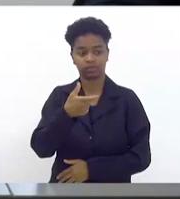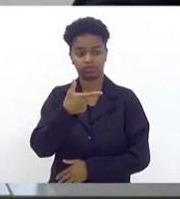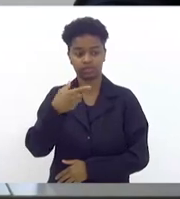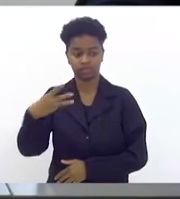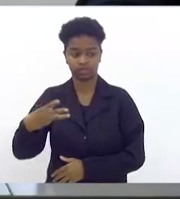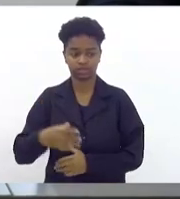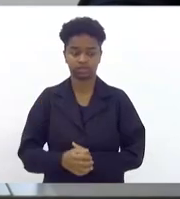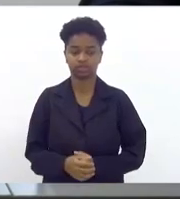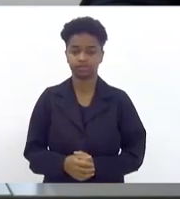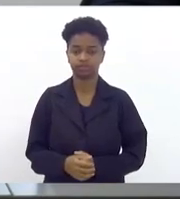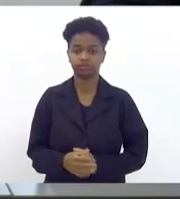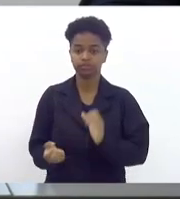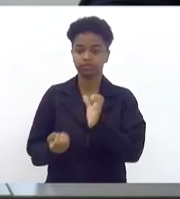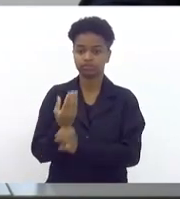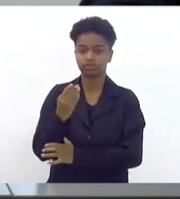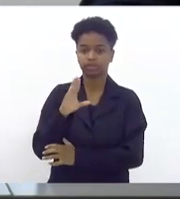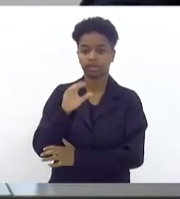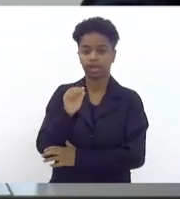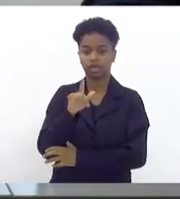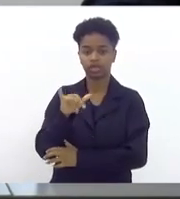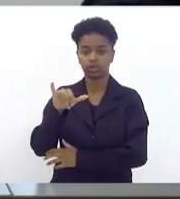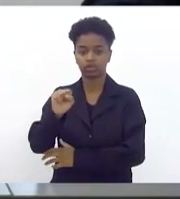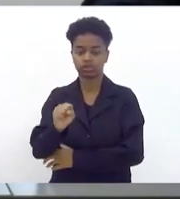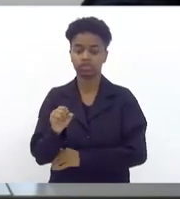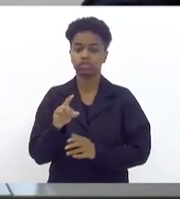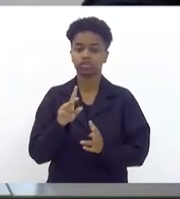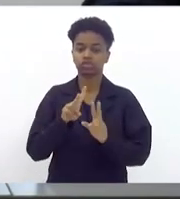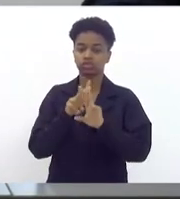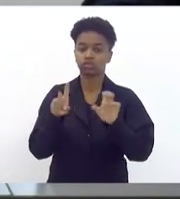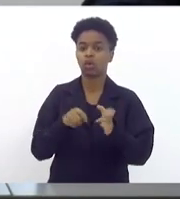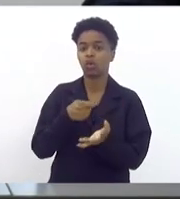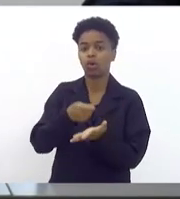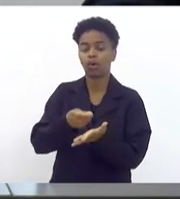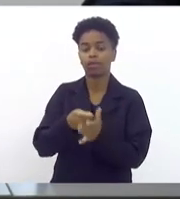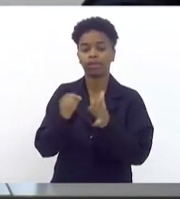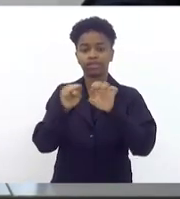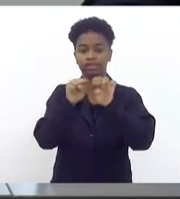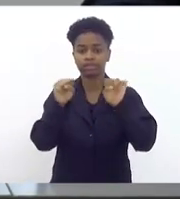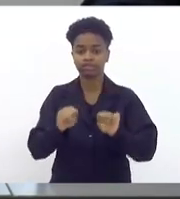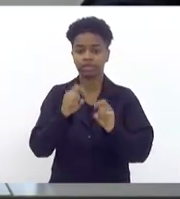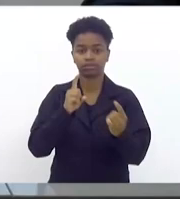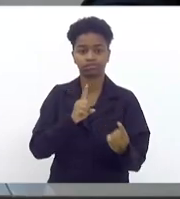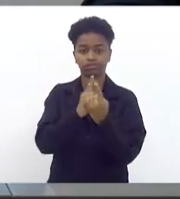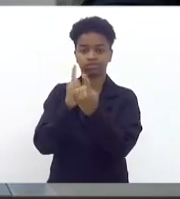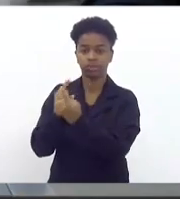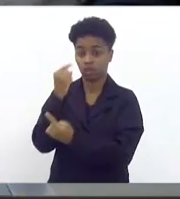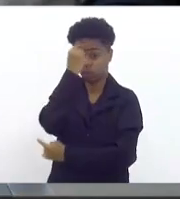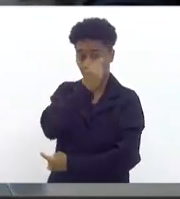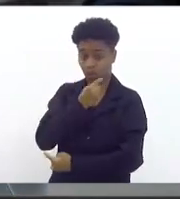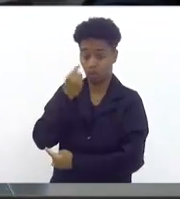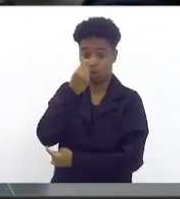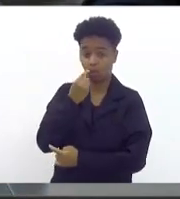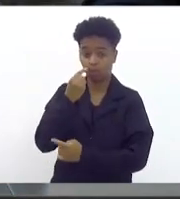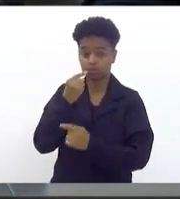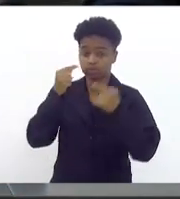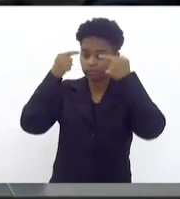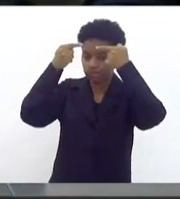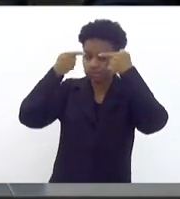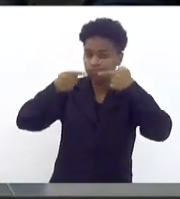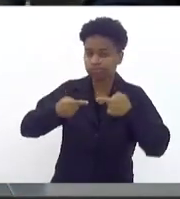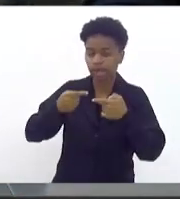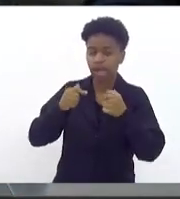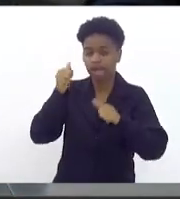de autoria do deputado Carlinhos BNH, que dispõe sobre a obrigatoriedade do sistema de identificação biométrico na entrada